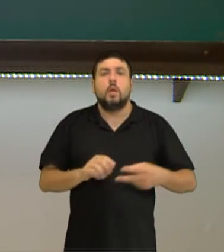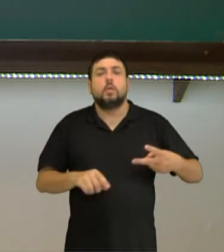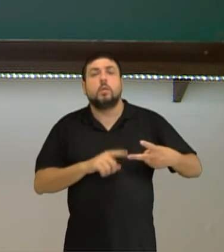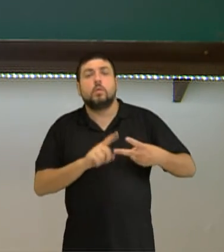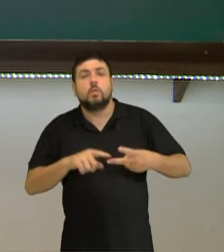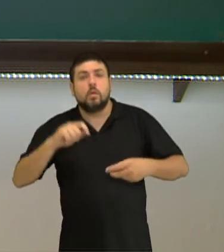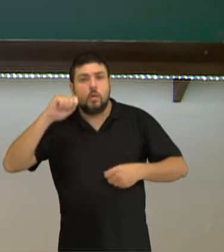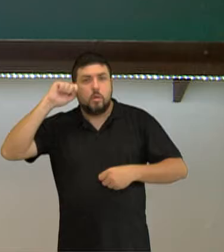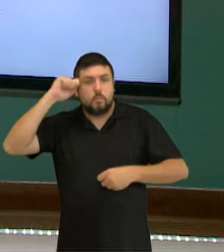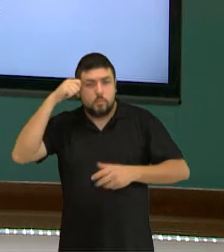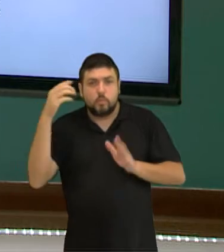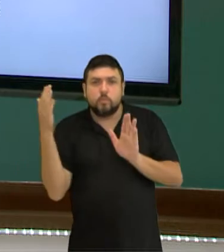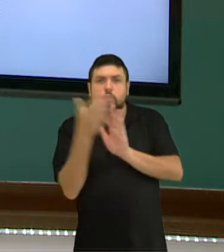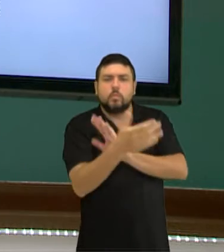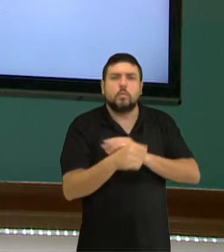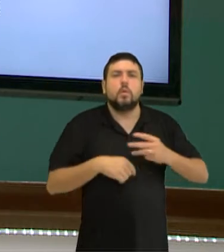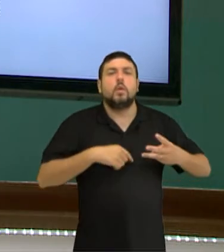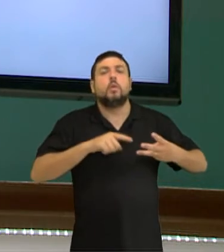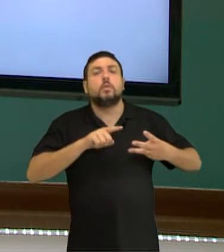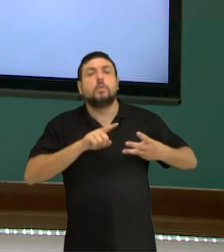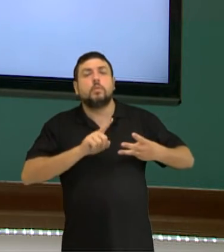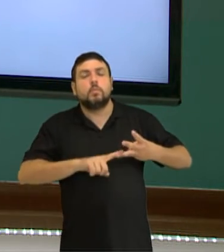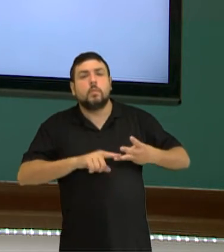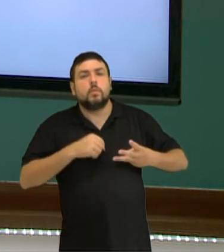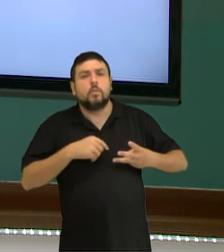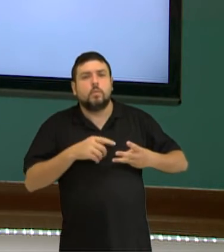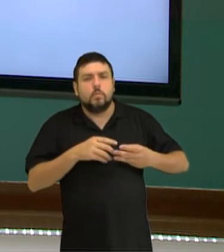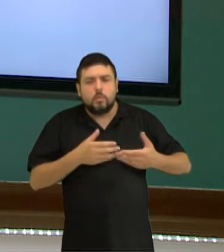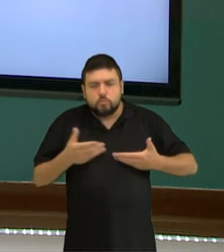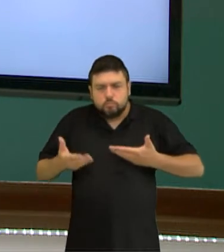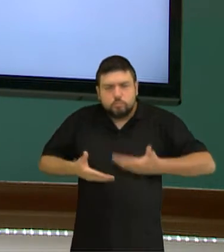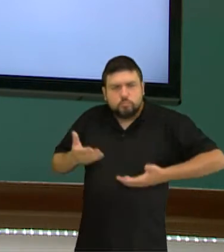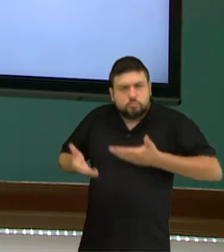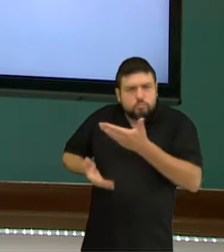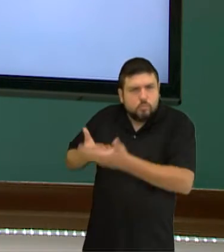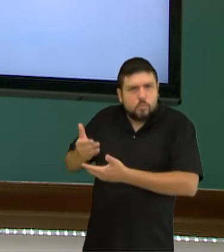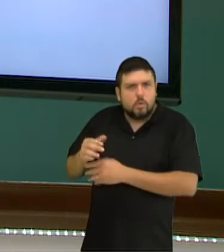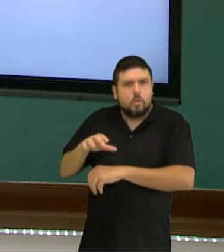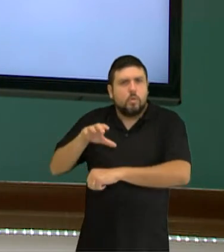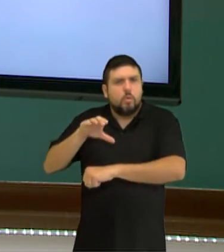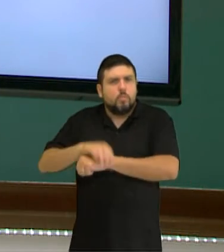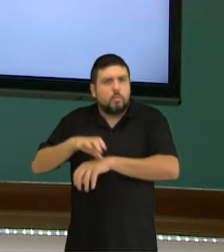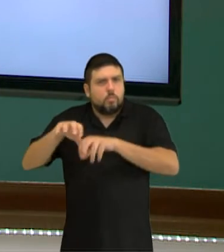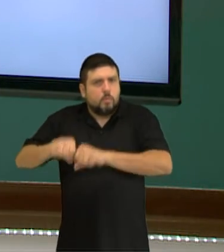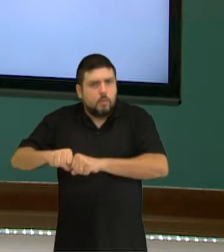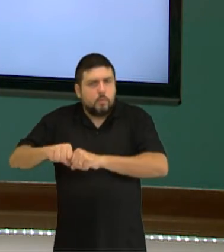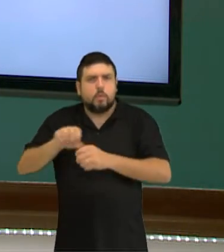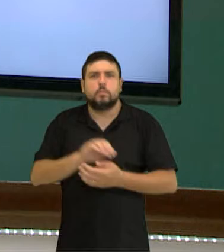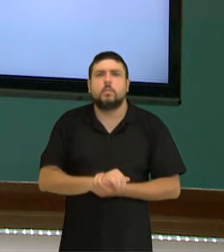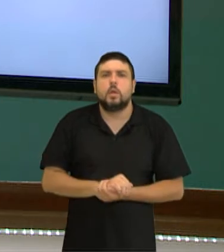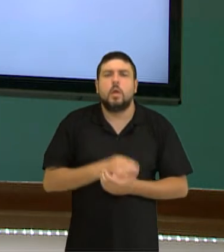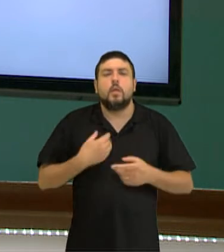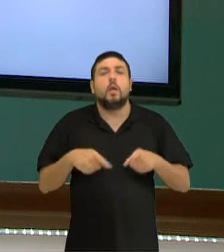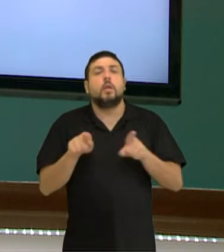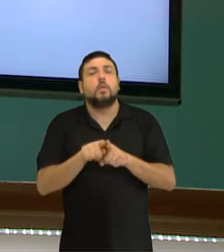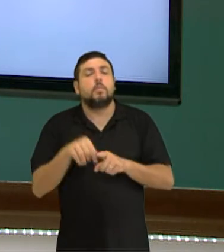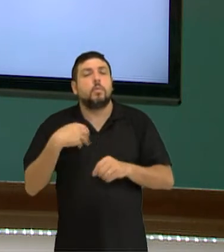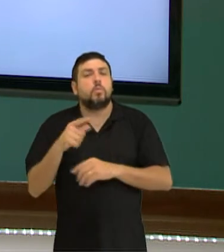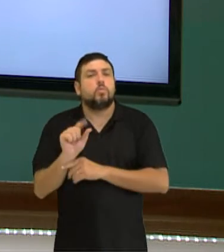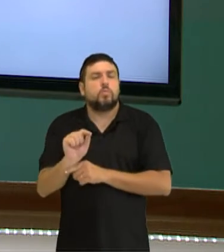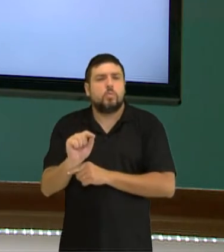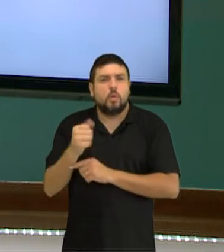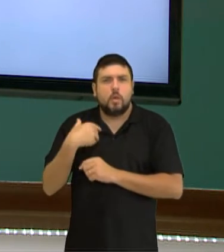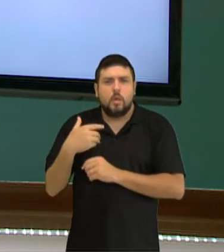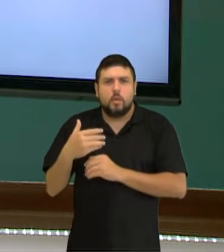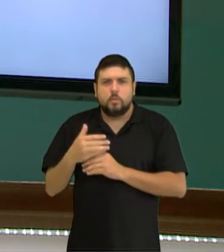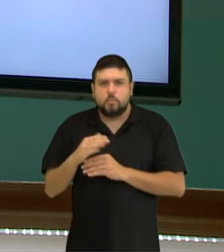e também prestavam serviços aos colonos. E as bandeiras de mineração, essas em busca de metal